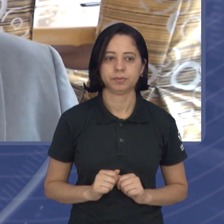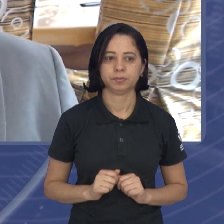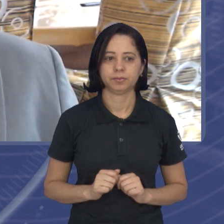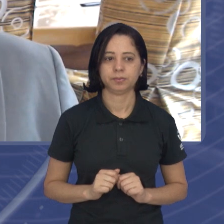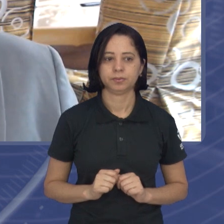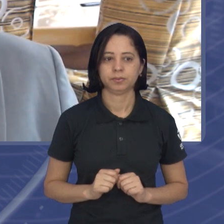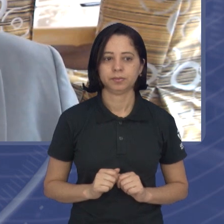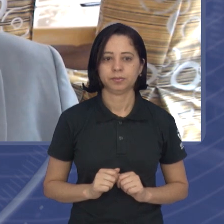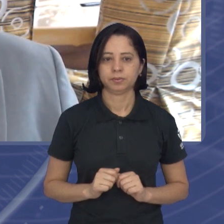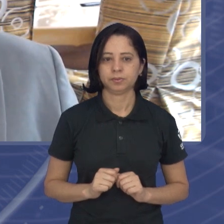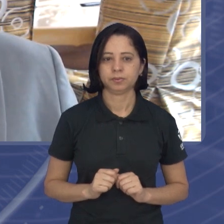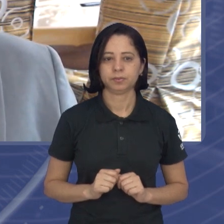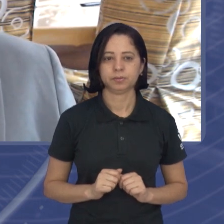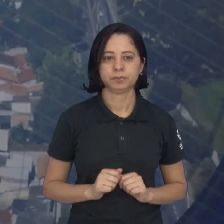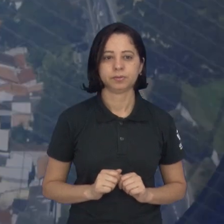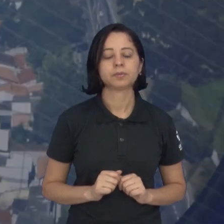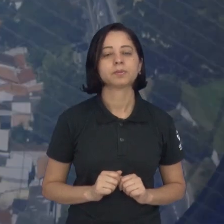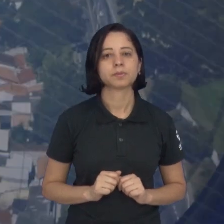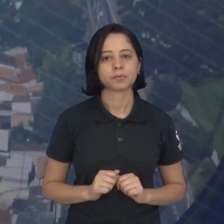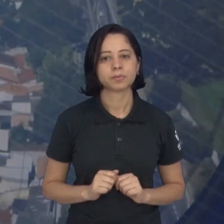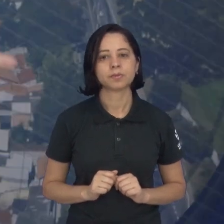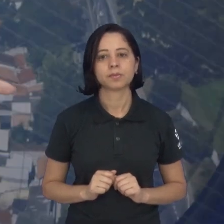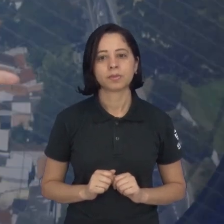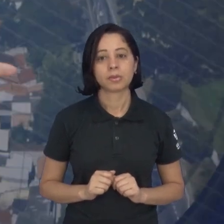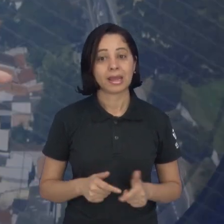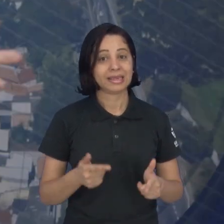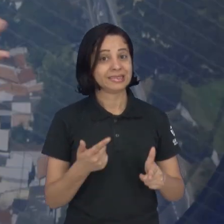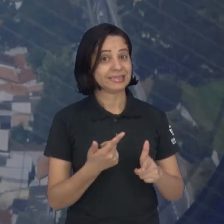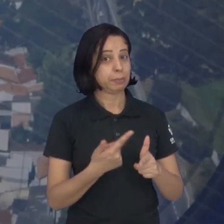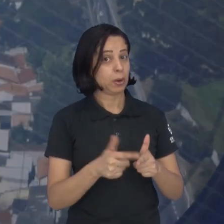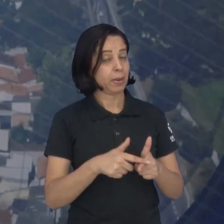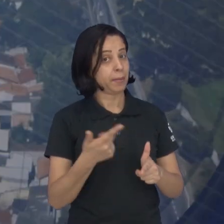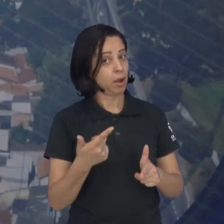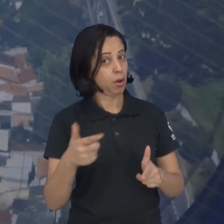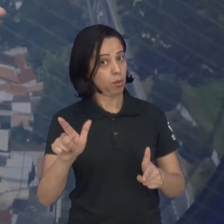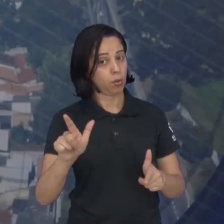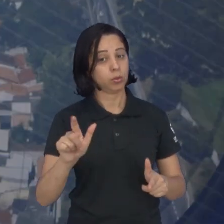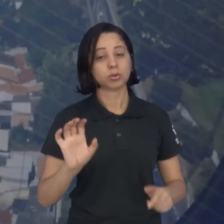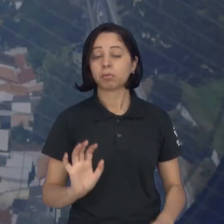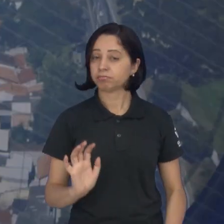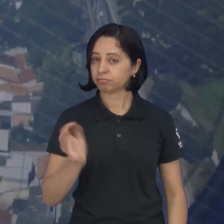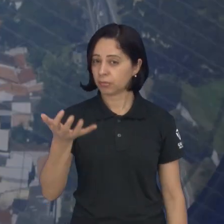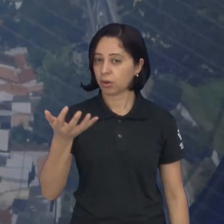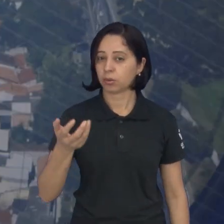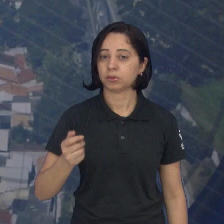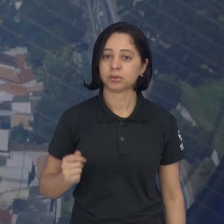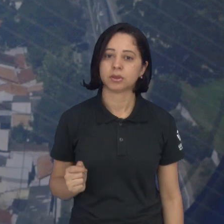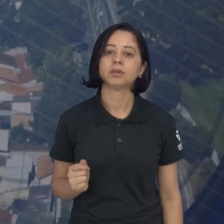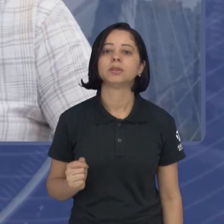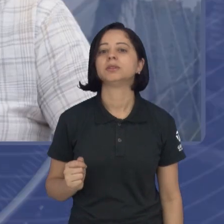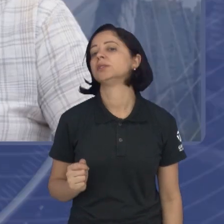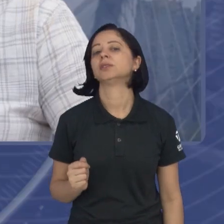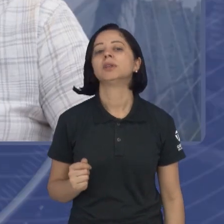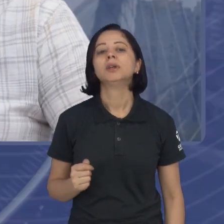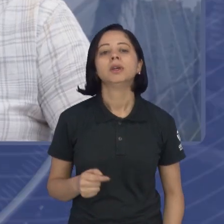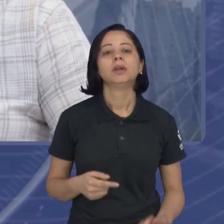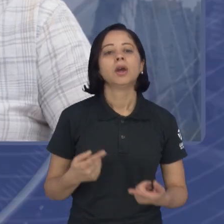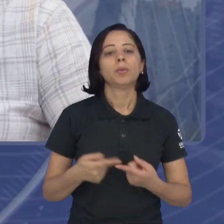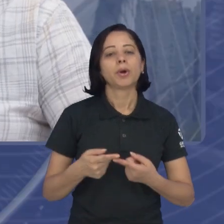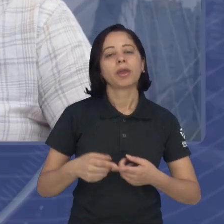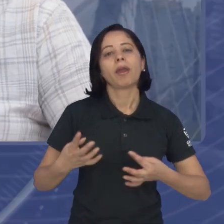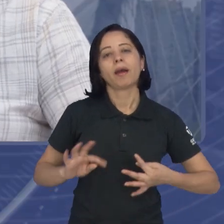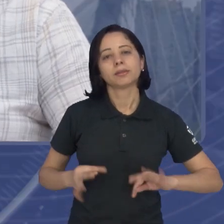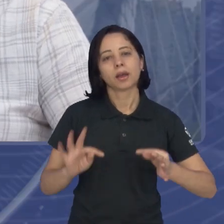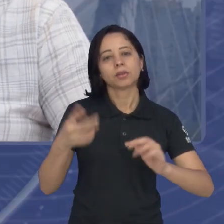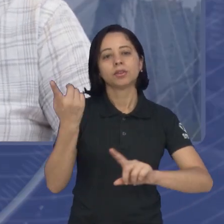Sim. E, Melo, outro problema também que a gente enfrenta ainda mais com o advento das tecnologias,